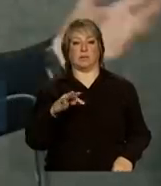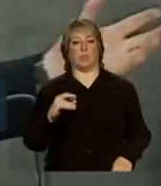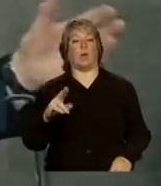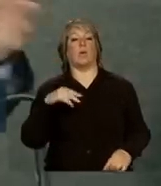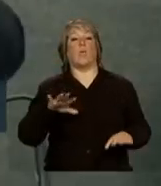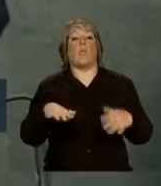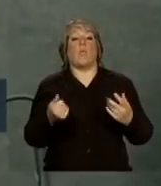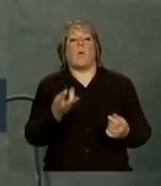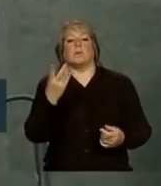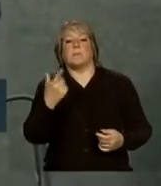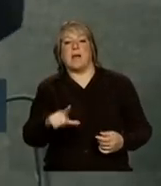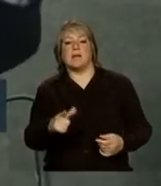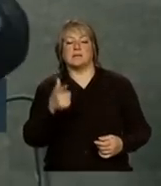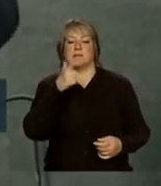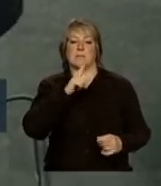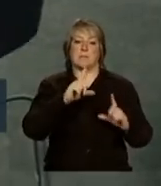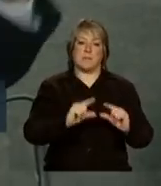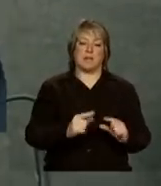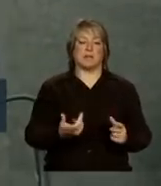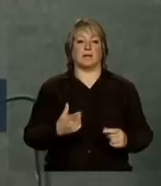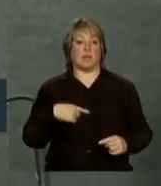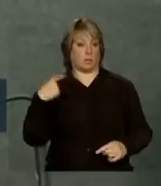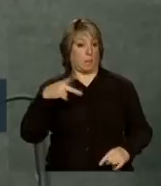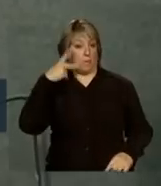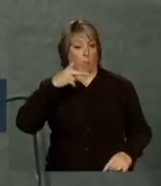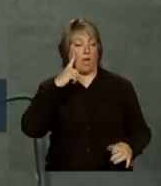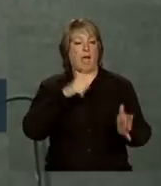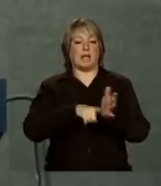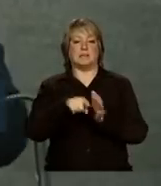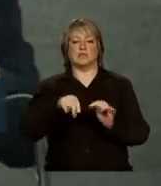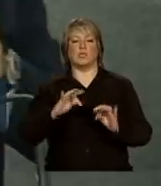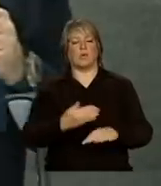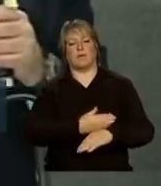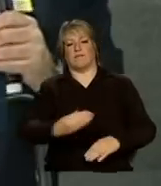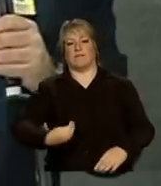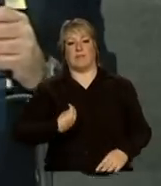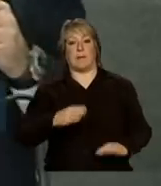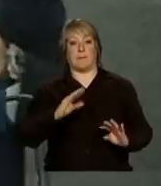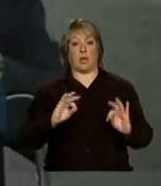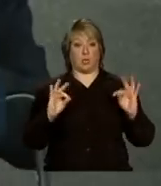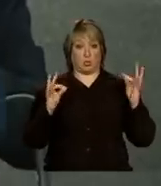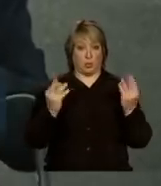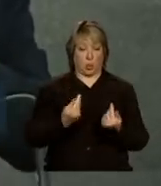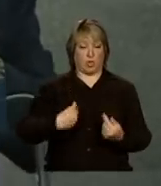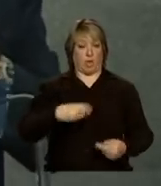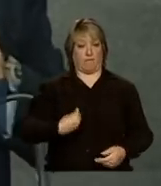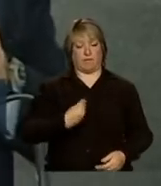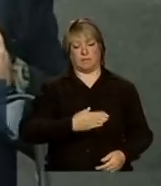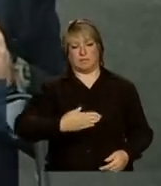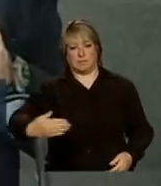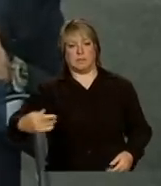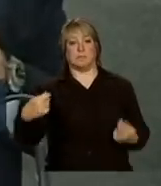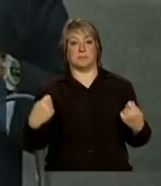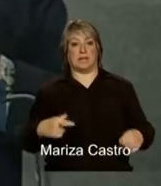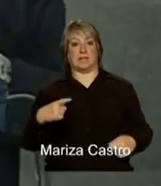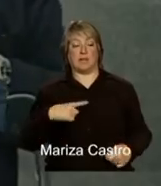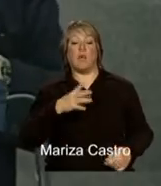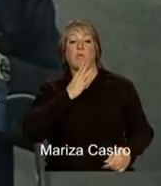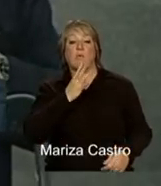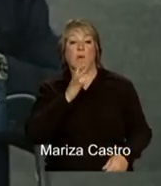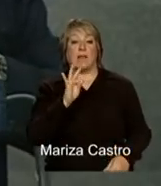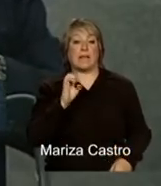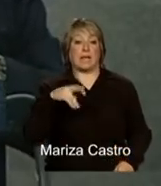menos quando fazer os políticos analis isso toda a vida tá certo mas em todos os processos da nossa vida a gente tem que ter domínio